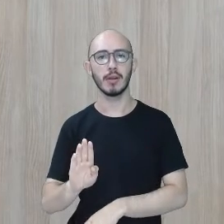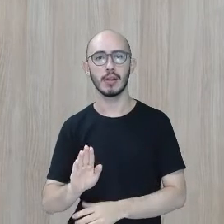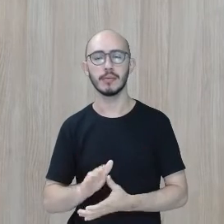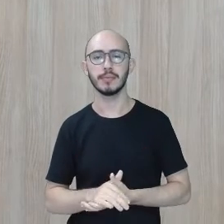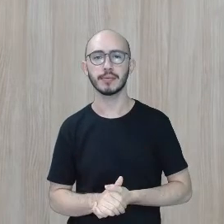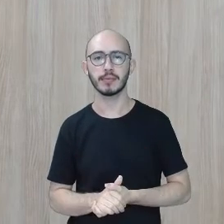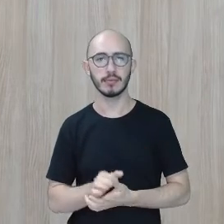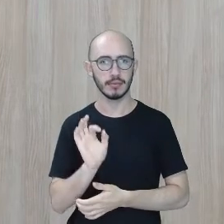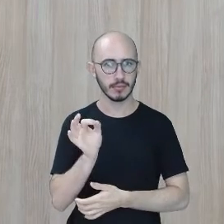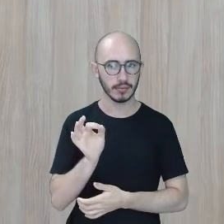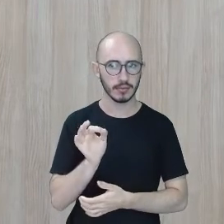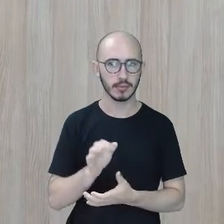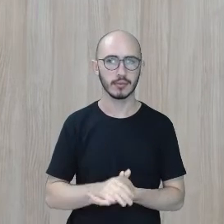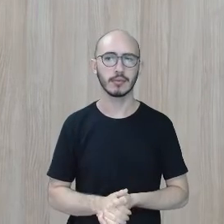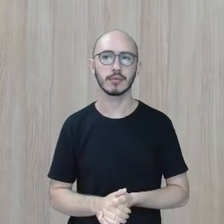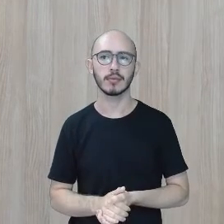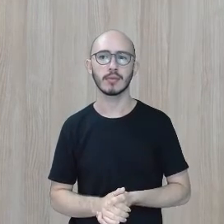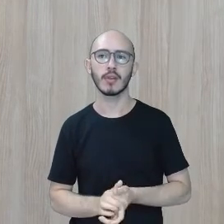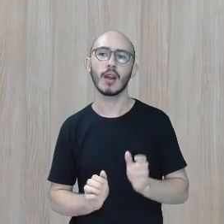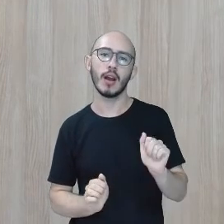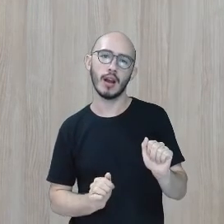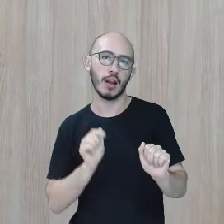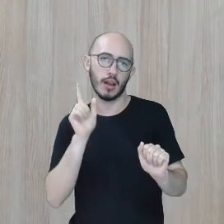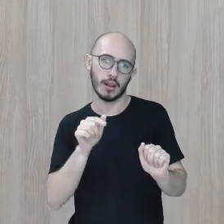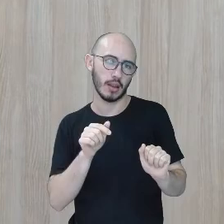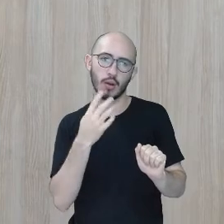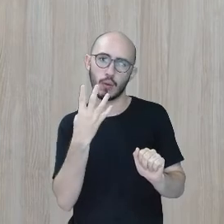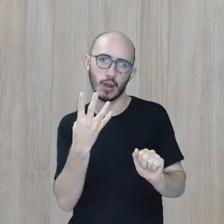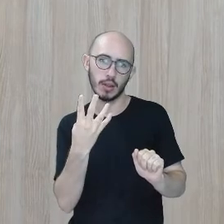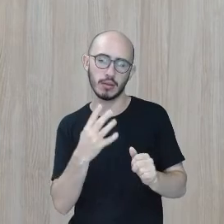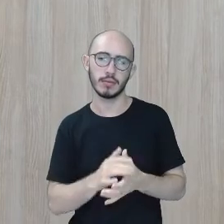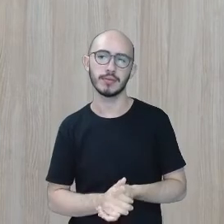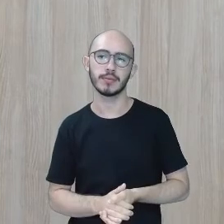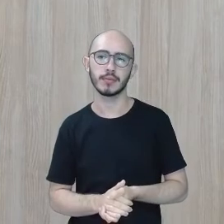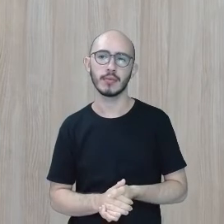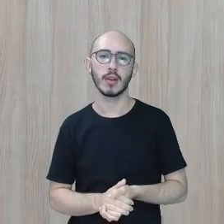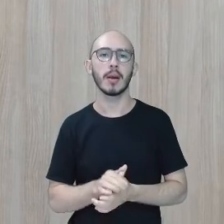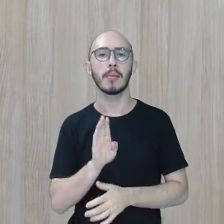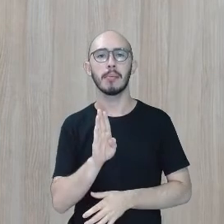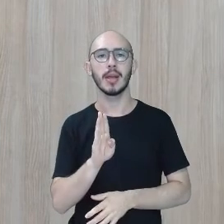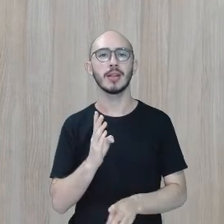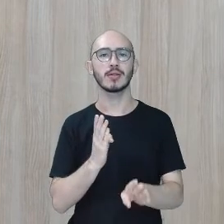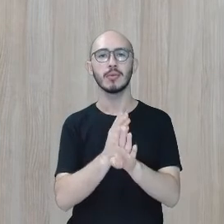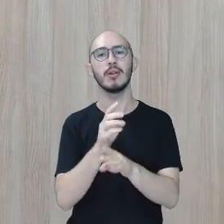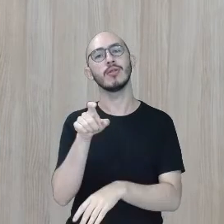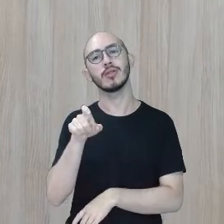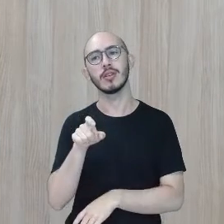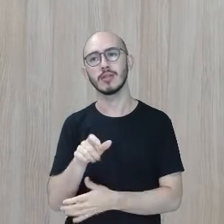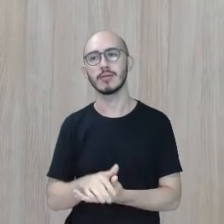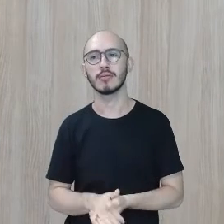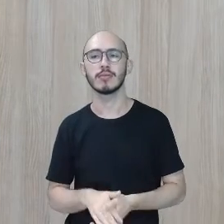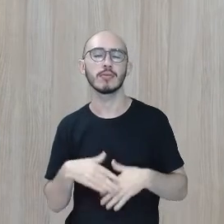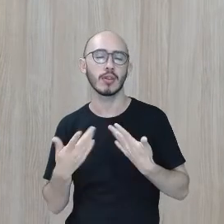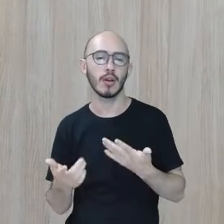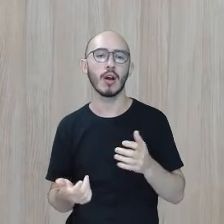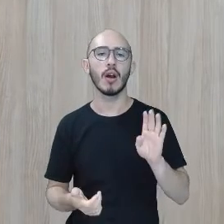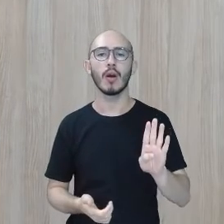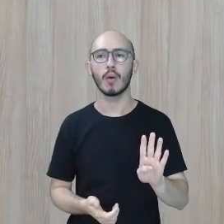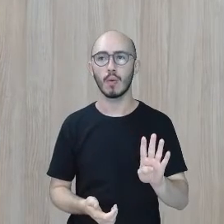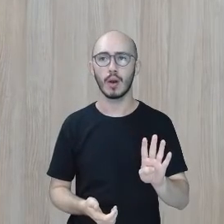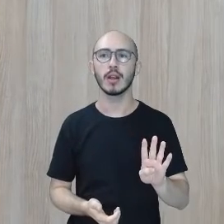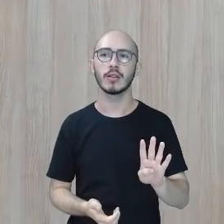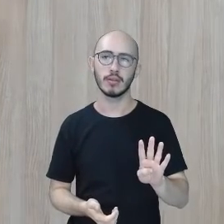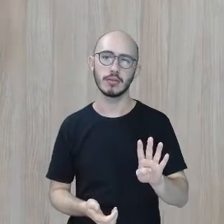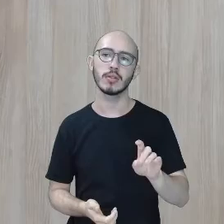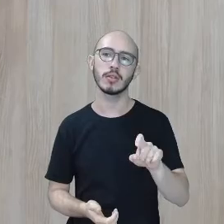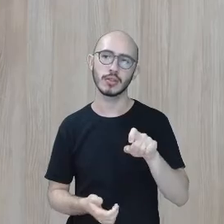b, certo? O a gente descobriu que é 4 e o b a gente descobriu que é x. Então, fica 4x mais